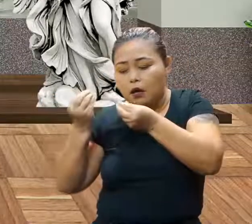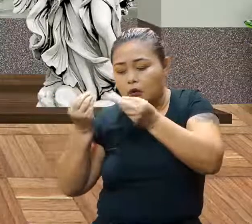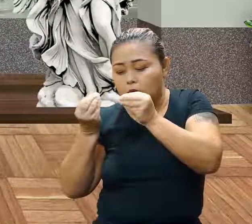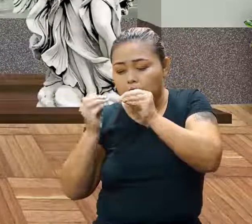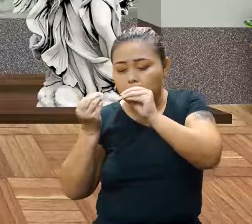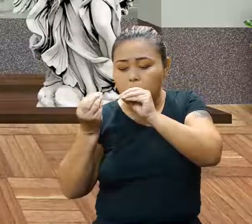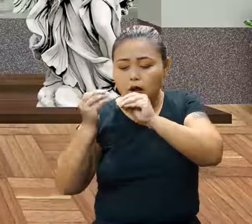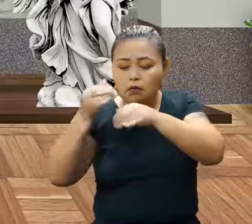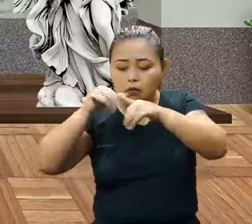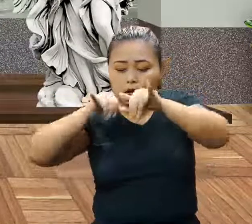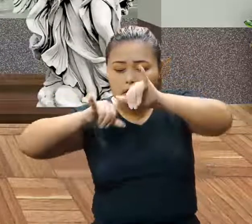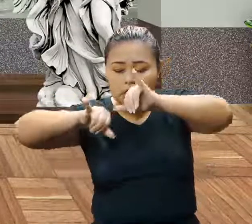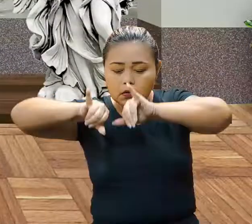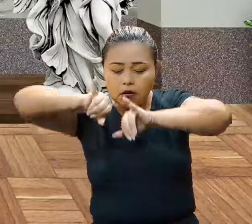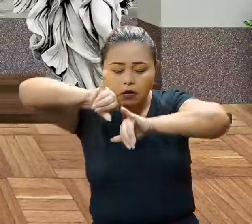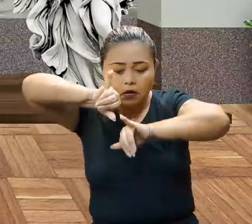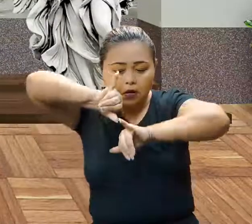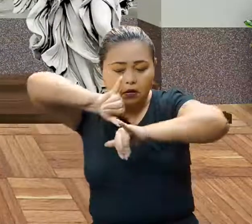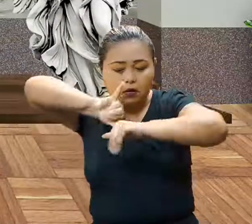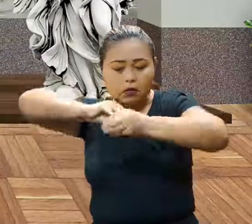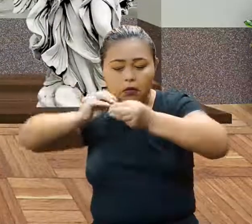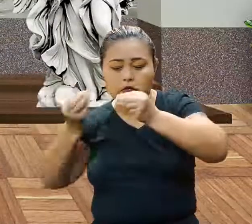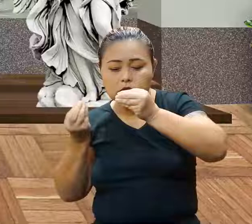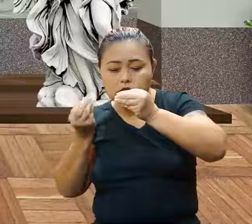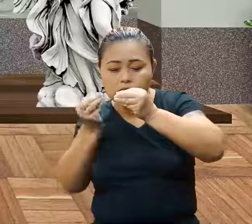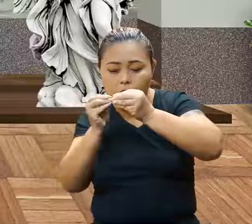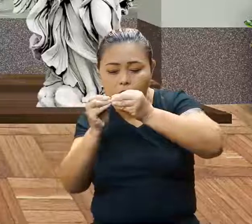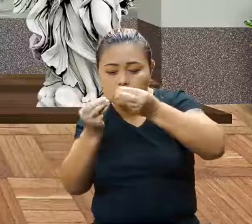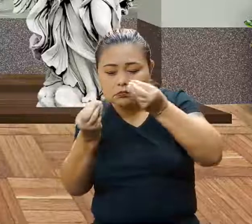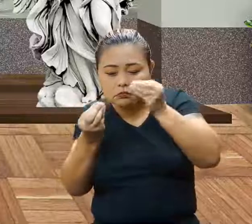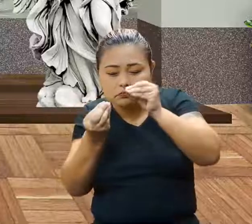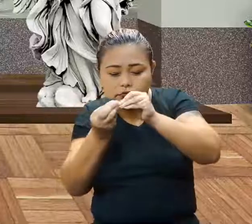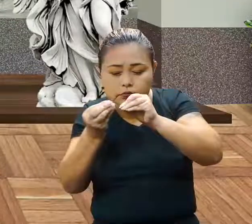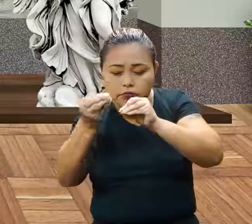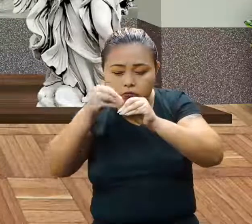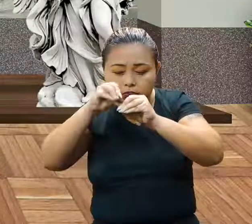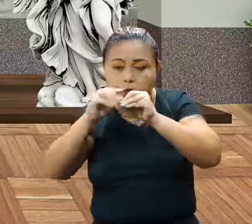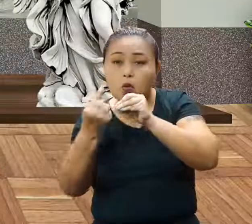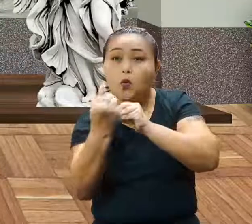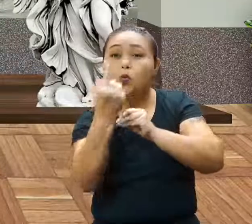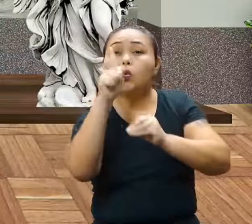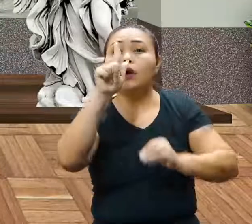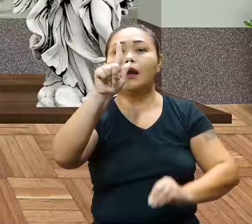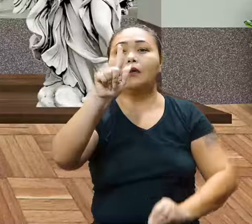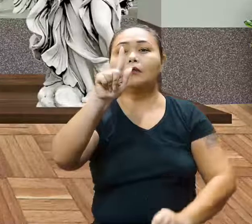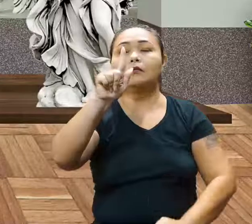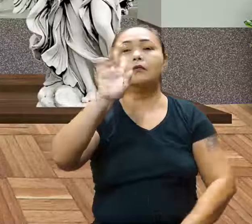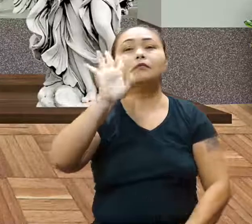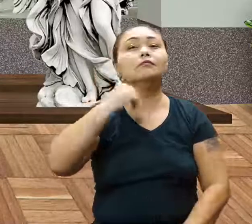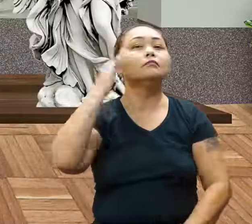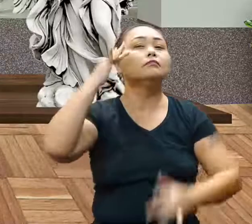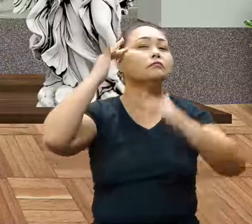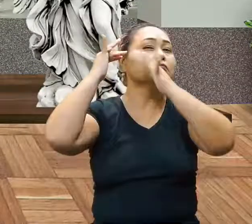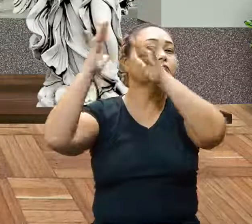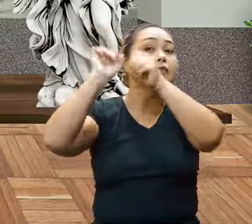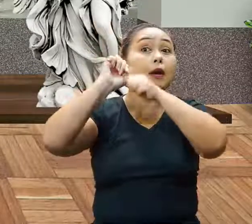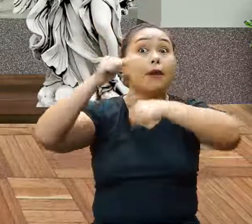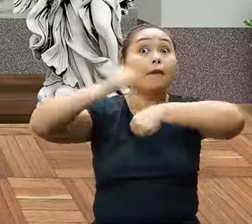composição química, ela vai se juntando até formar um grão. Agora vocês imaginem uma